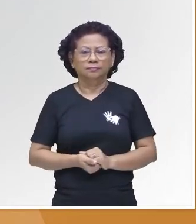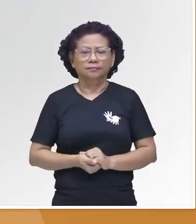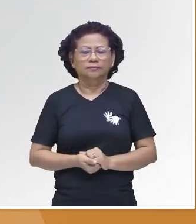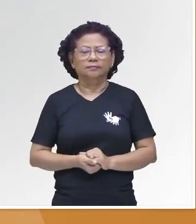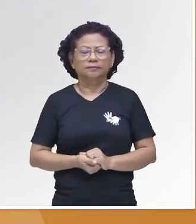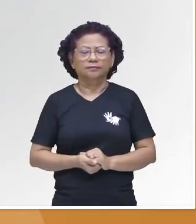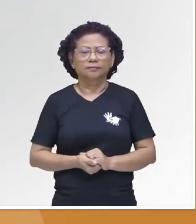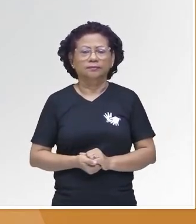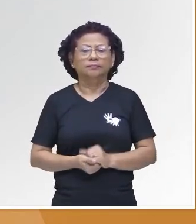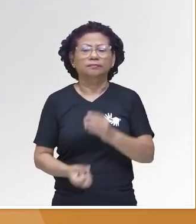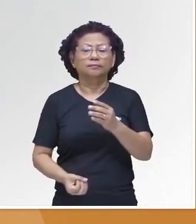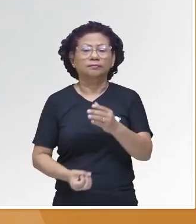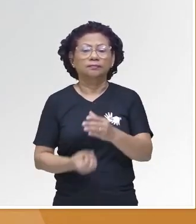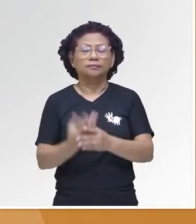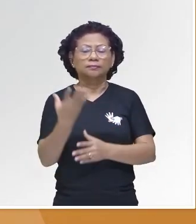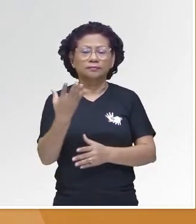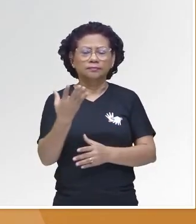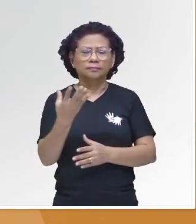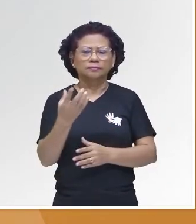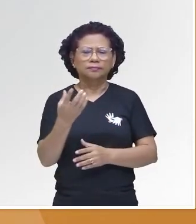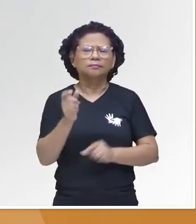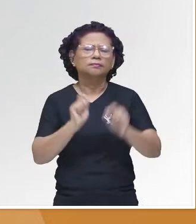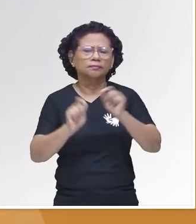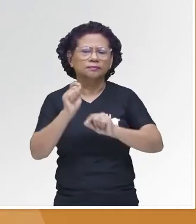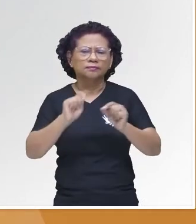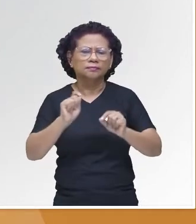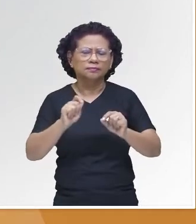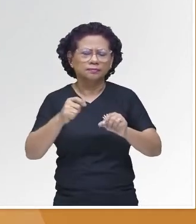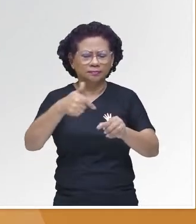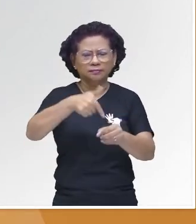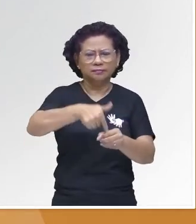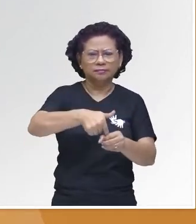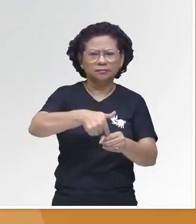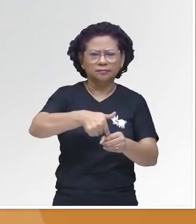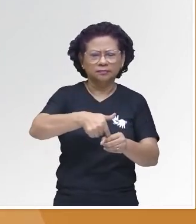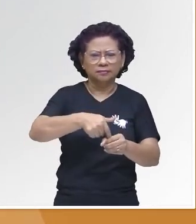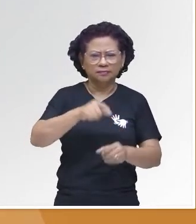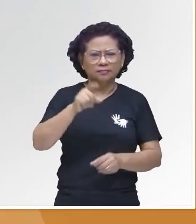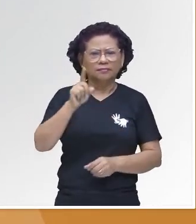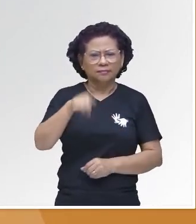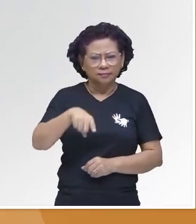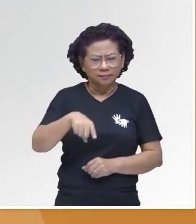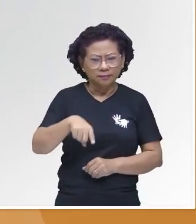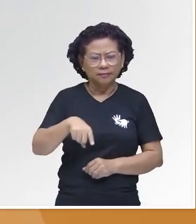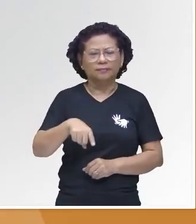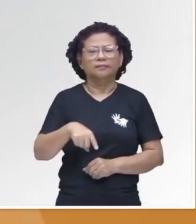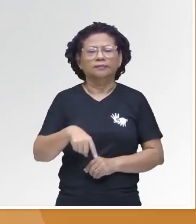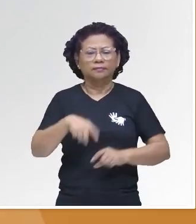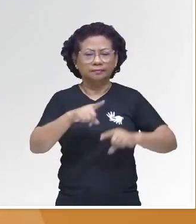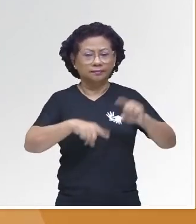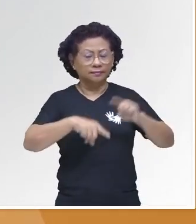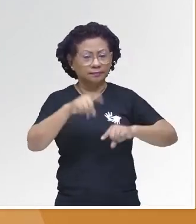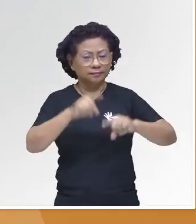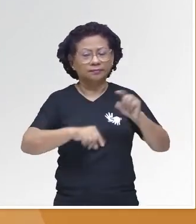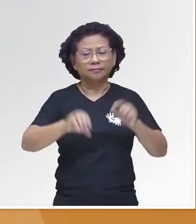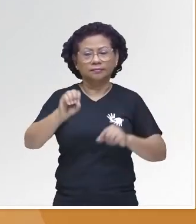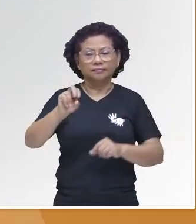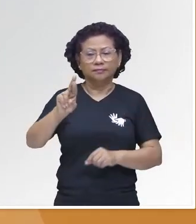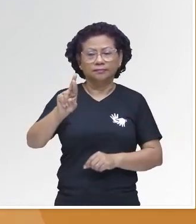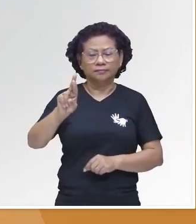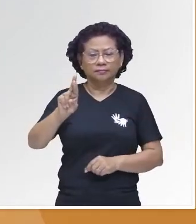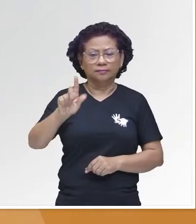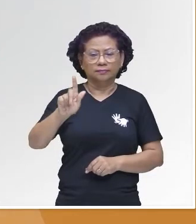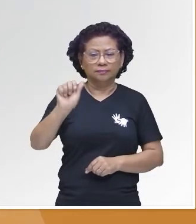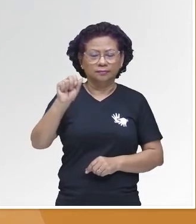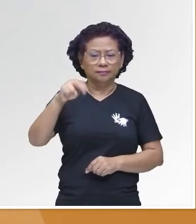o quê? A decomposição de matéria orgânica, tá? A fossilização, essa decomposição dos fósseis que vai